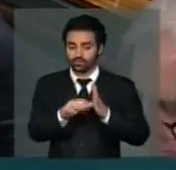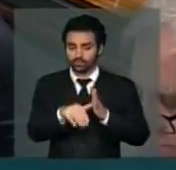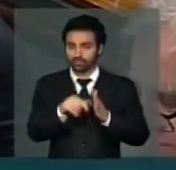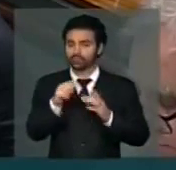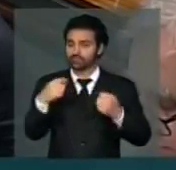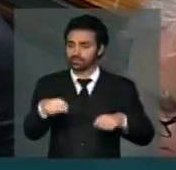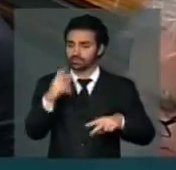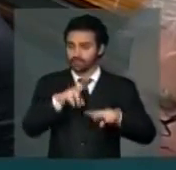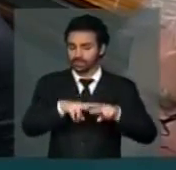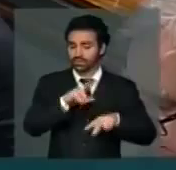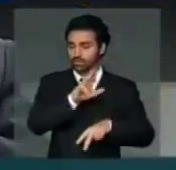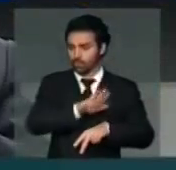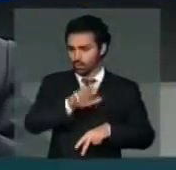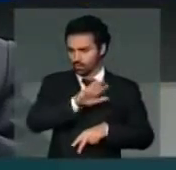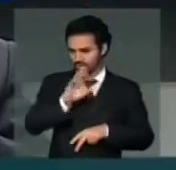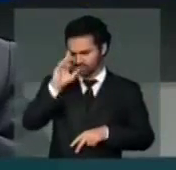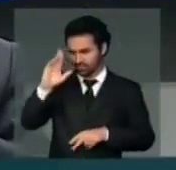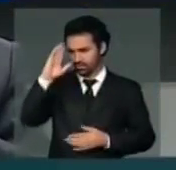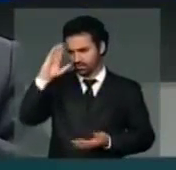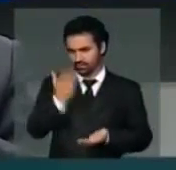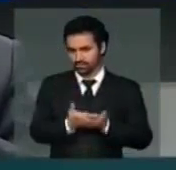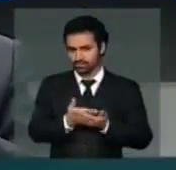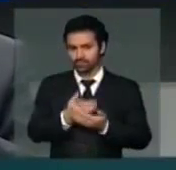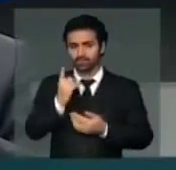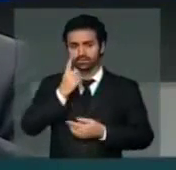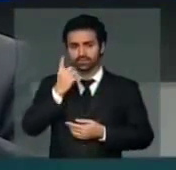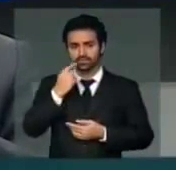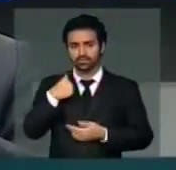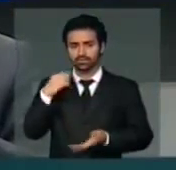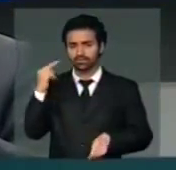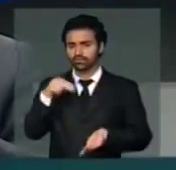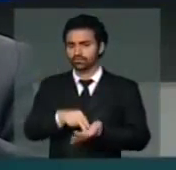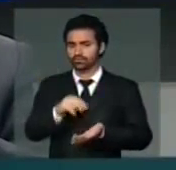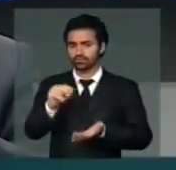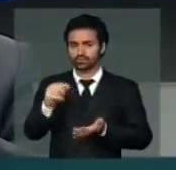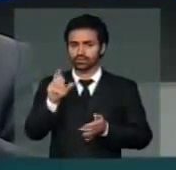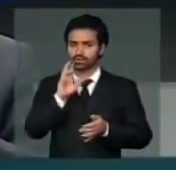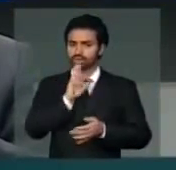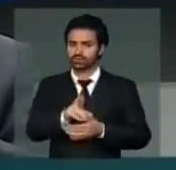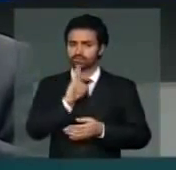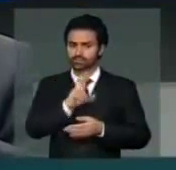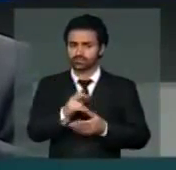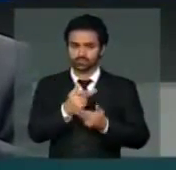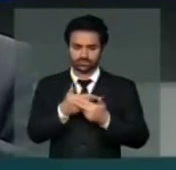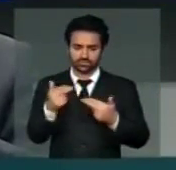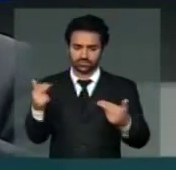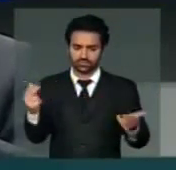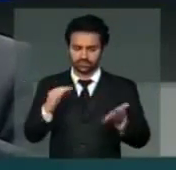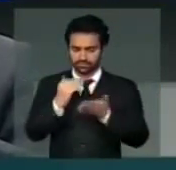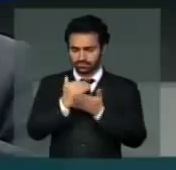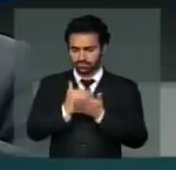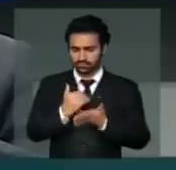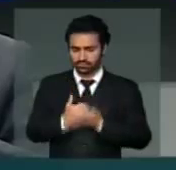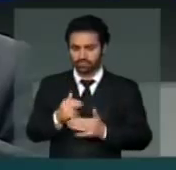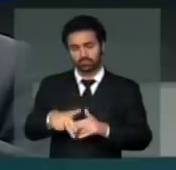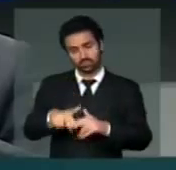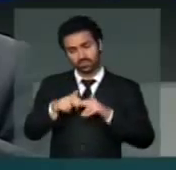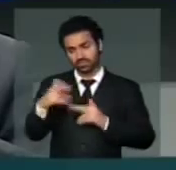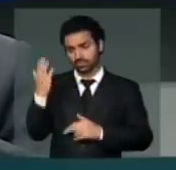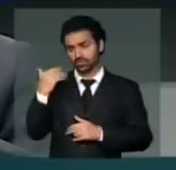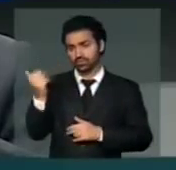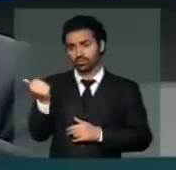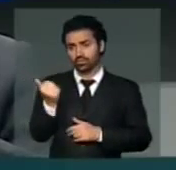nisso? Deputado, eu vim aqui responder às questões colocadas nos requerimentos. Para isso que eu fui